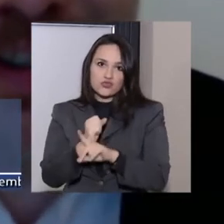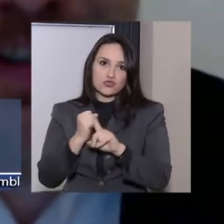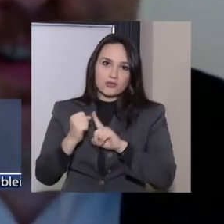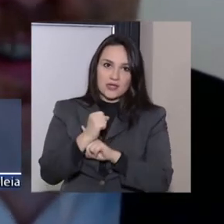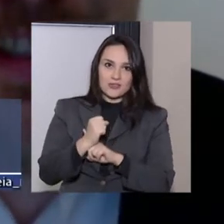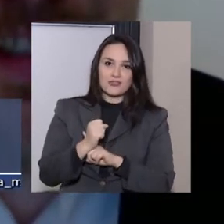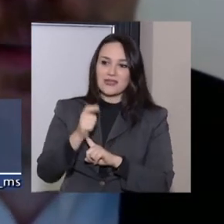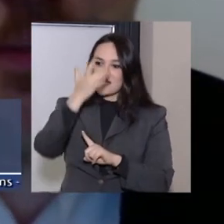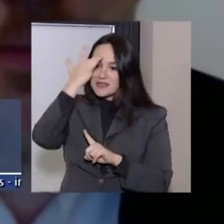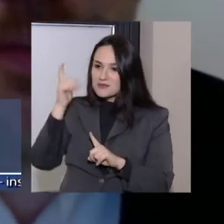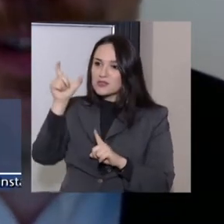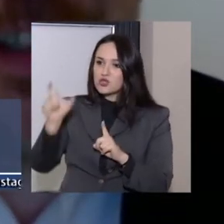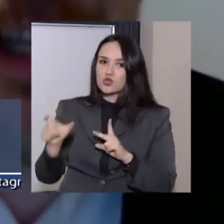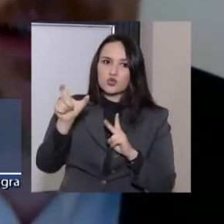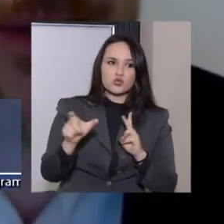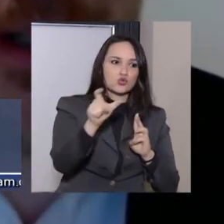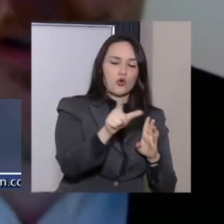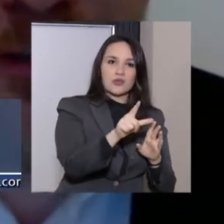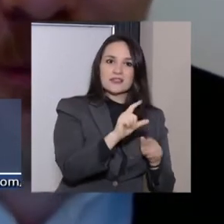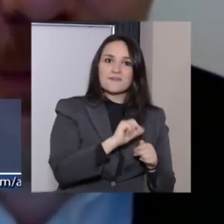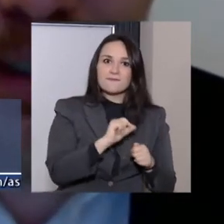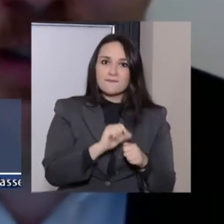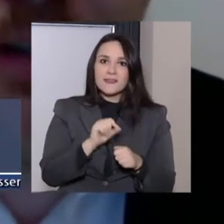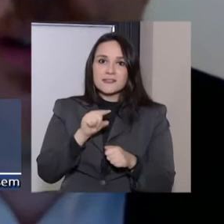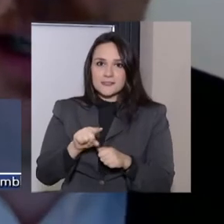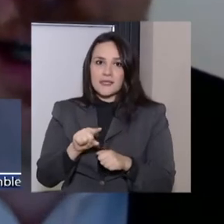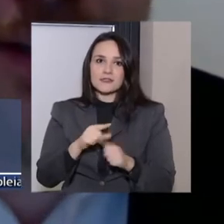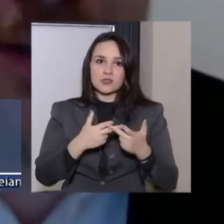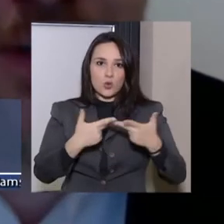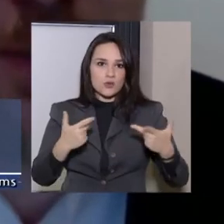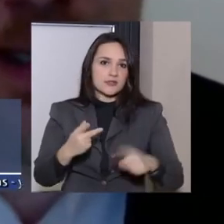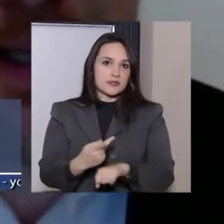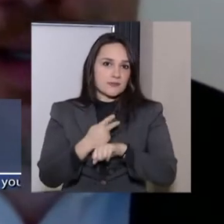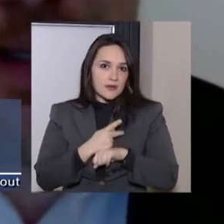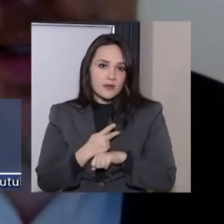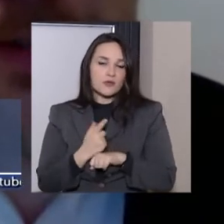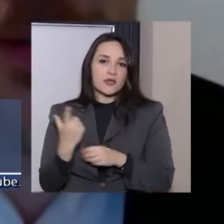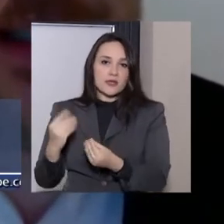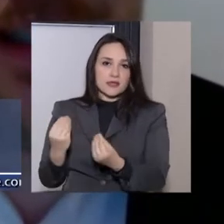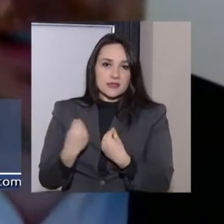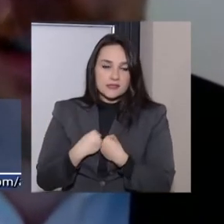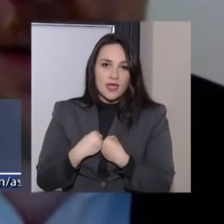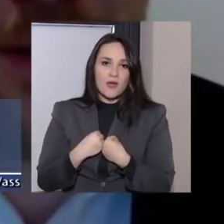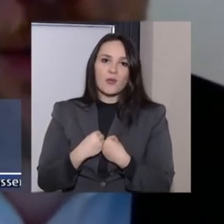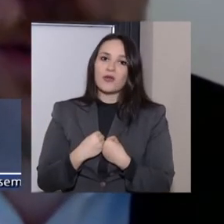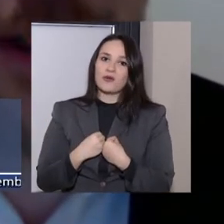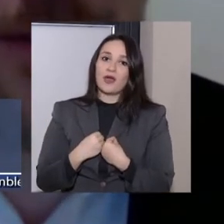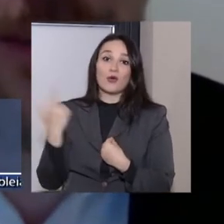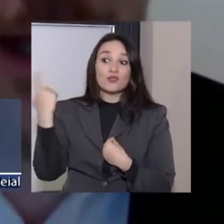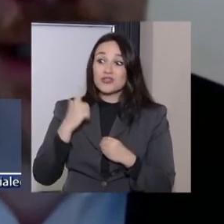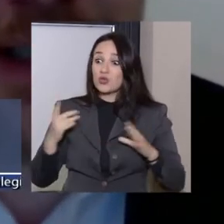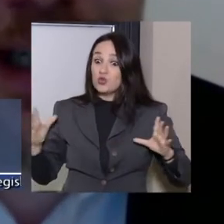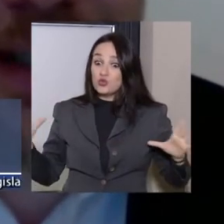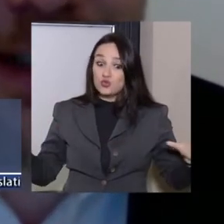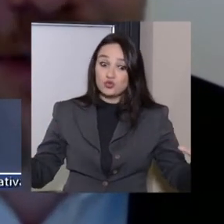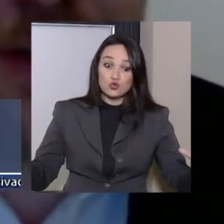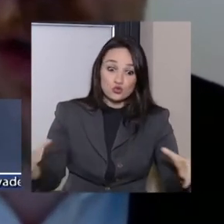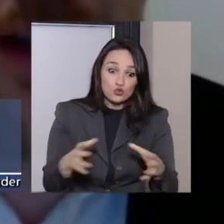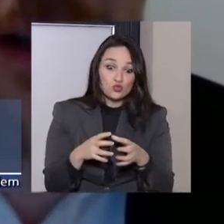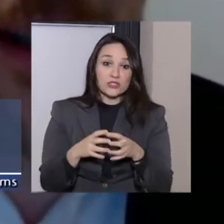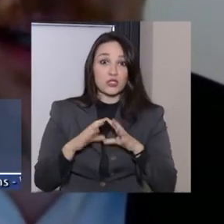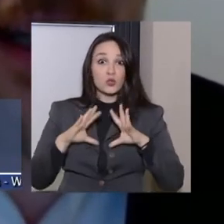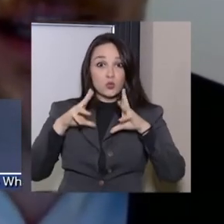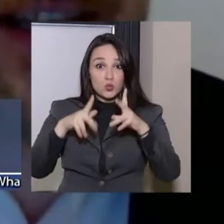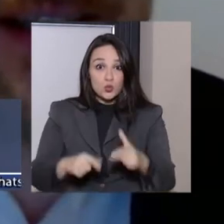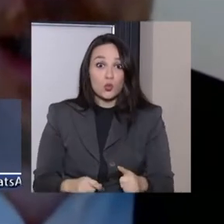disso. E tê-los personificados numa sessão onde podemos homenagear não